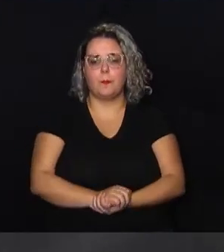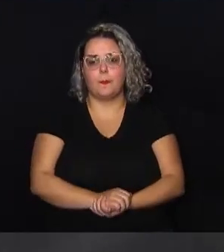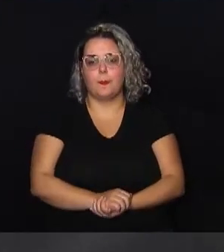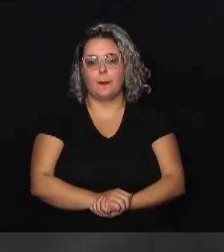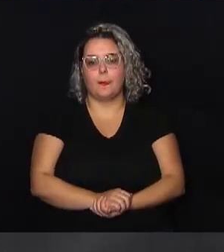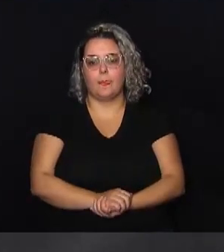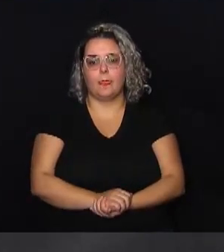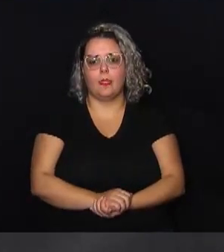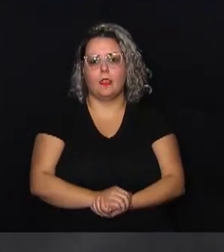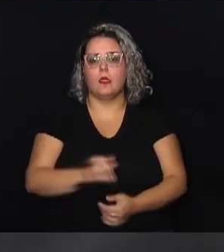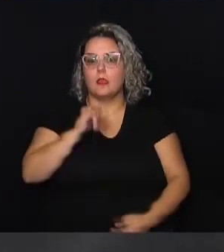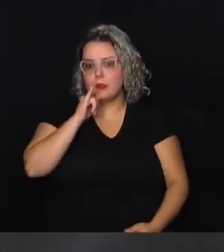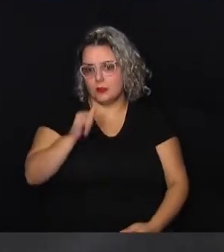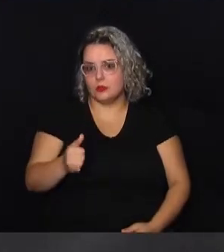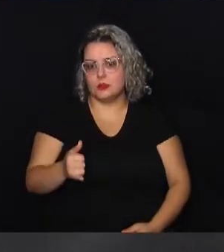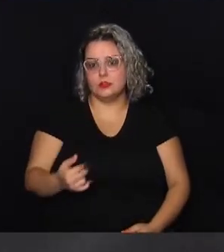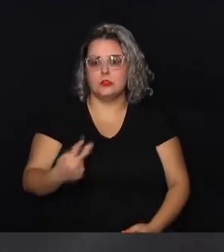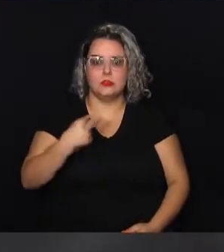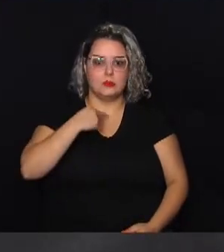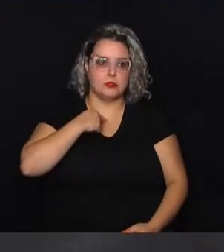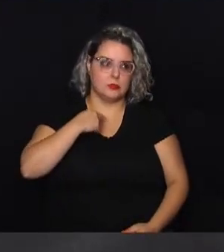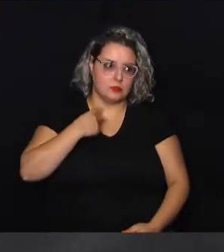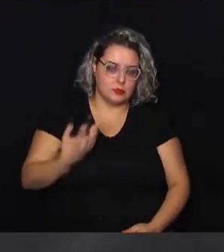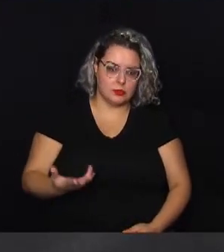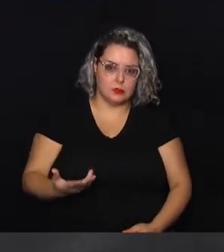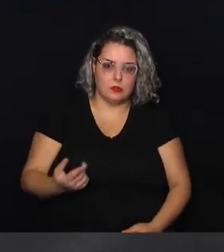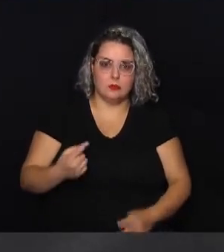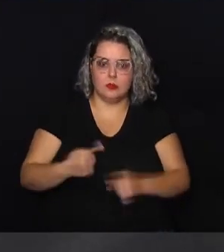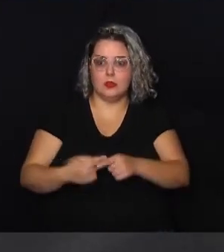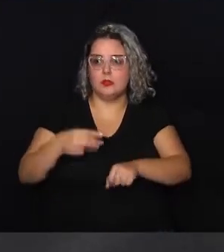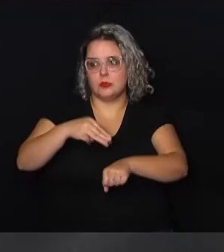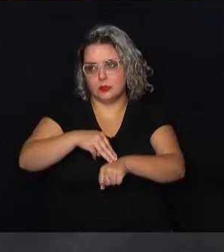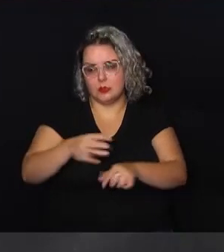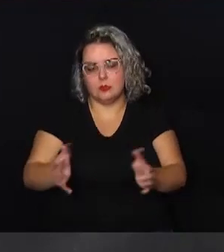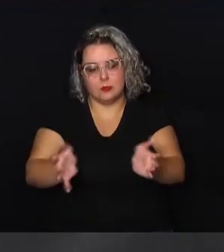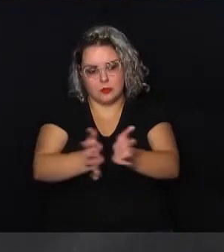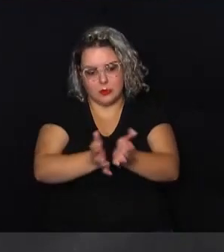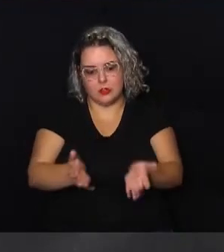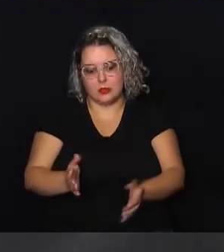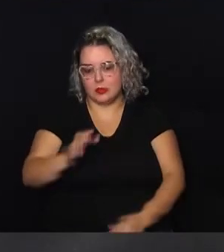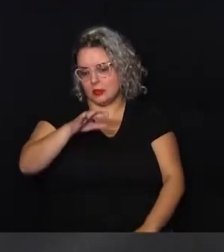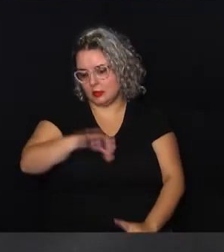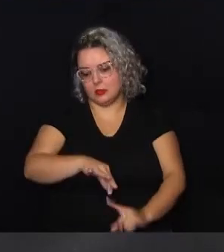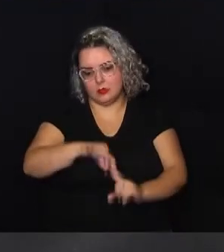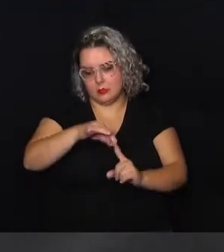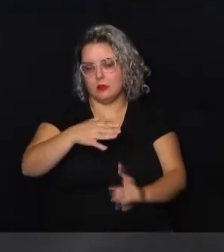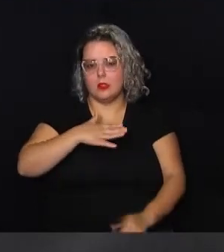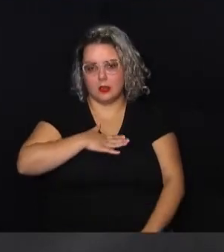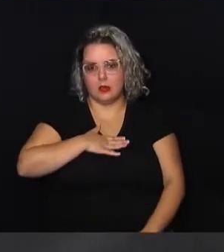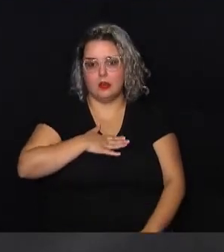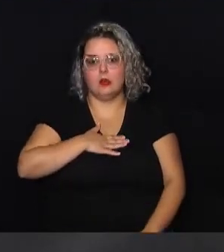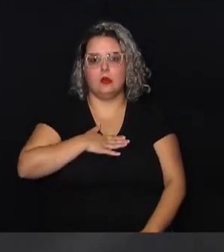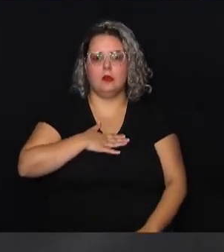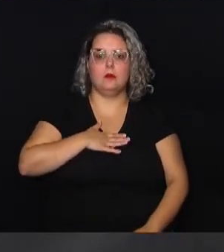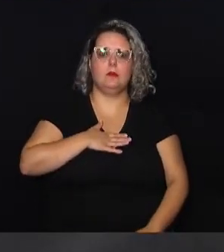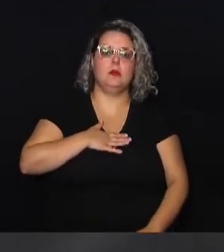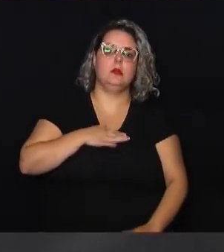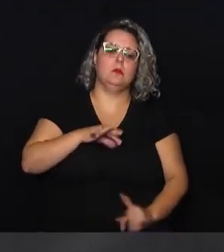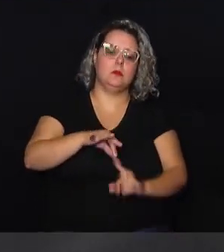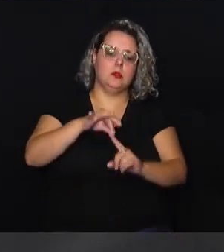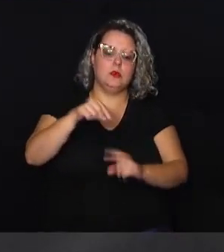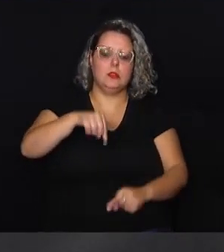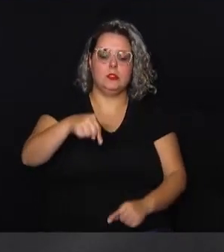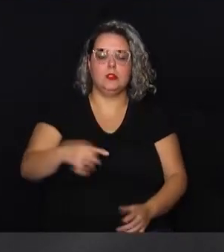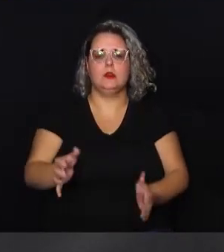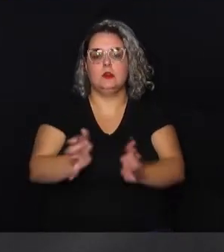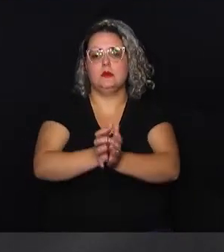que não poderia, porque eu sou membro dessa comissão e a minha prioridade, obviamente, é essa comissão. Mas, se